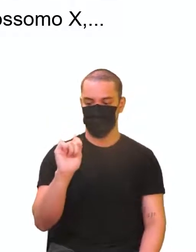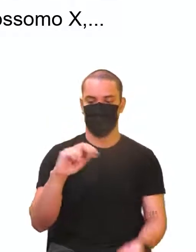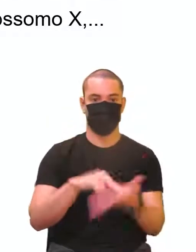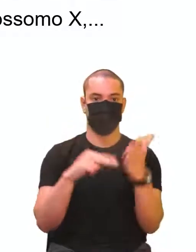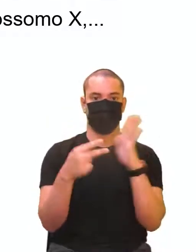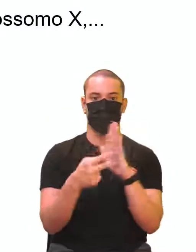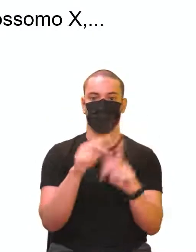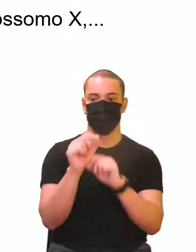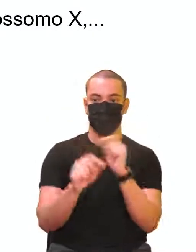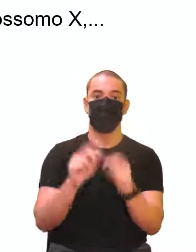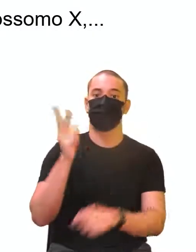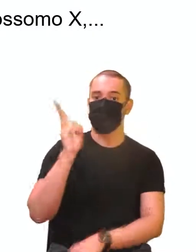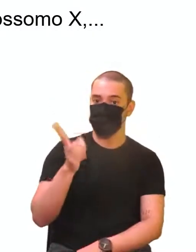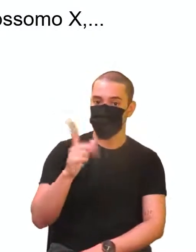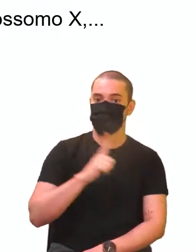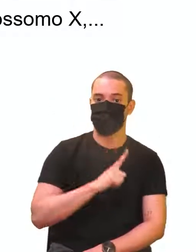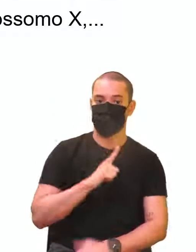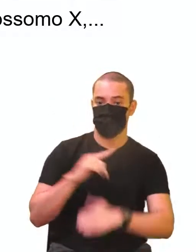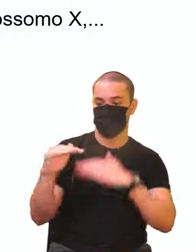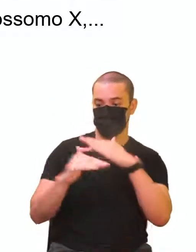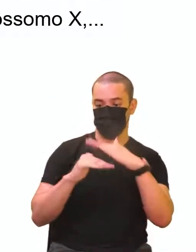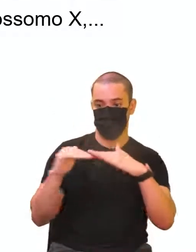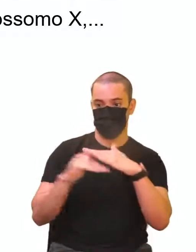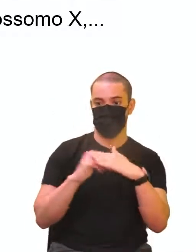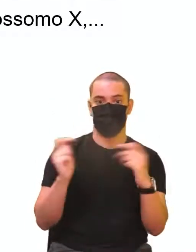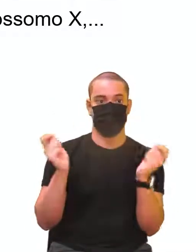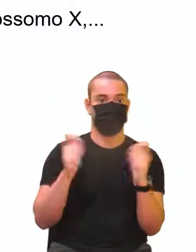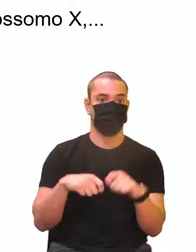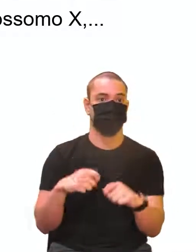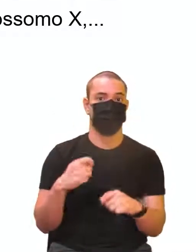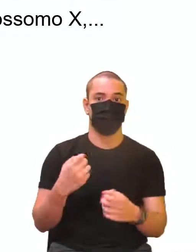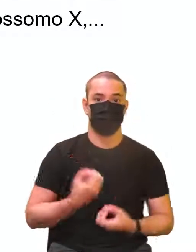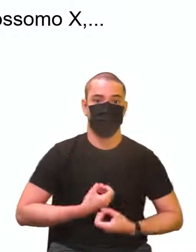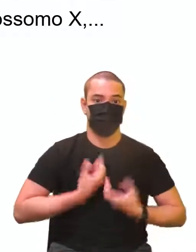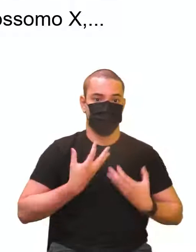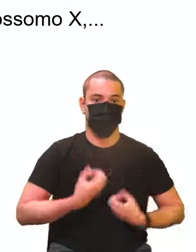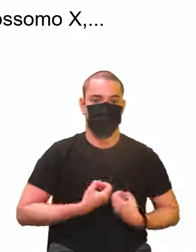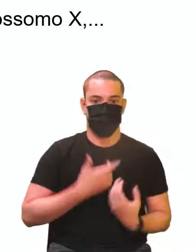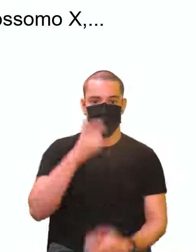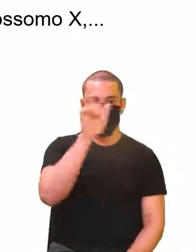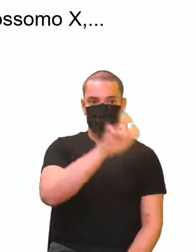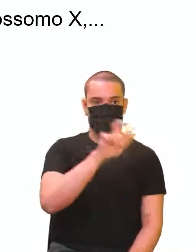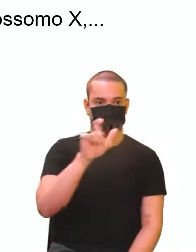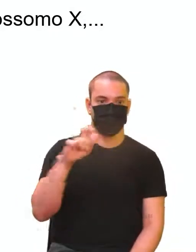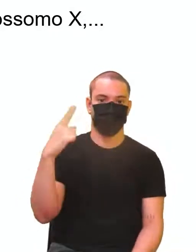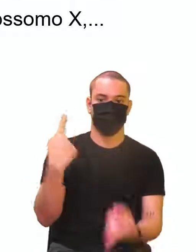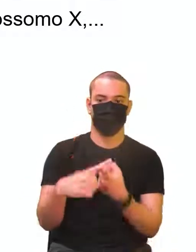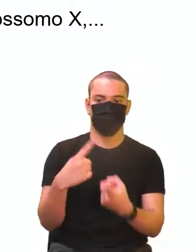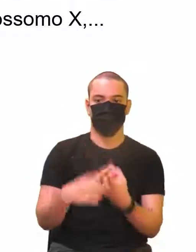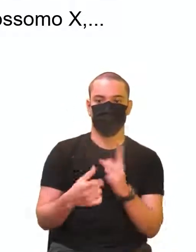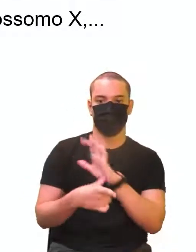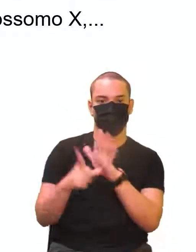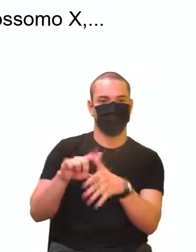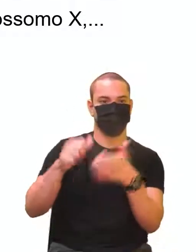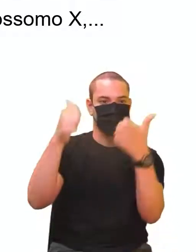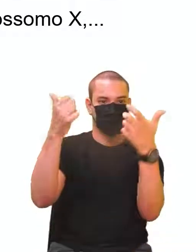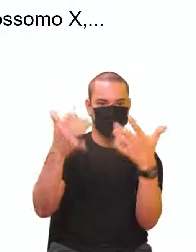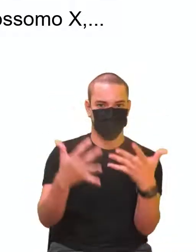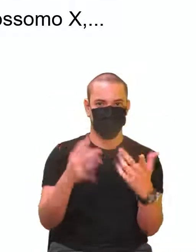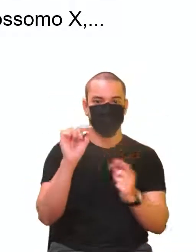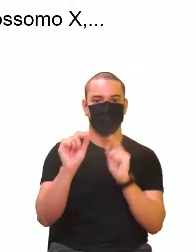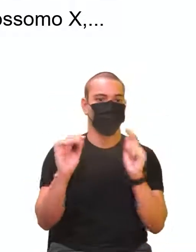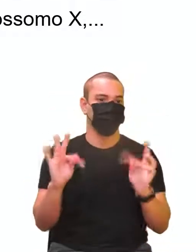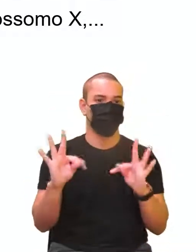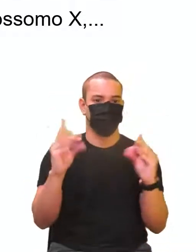elas, mesmo sendo recessivas, elas podem se expressar na pessoa, né? Que Porque é aquela situação que a gente viu que